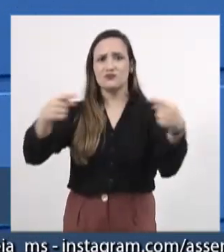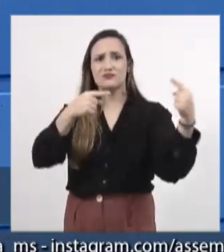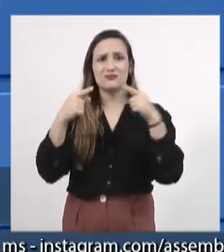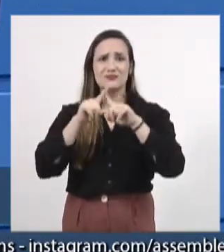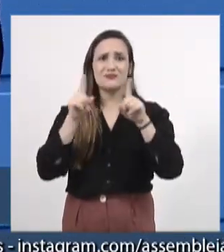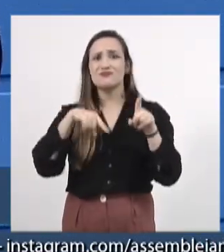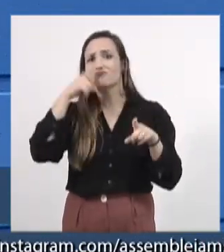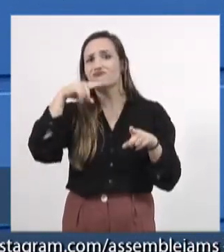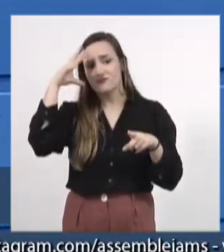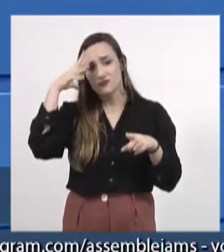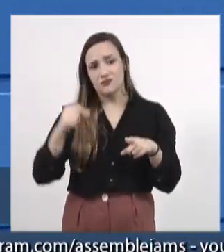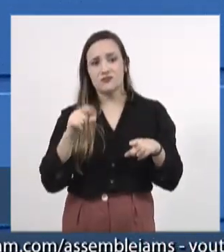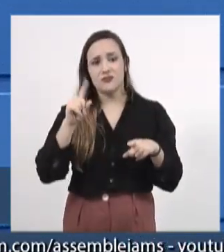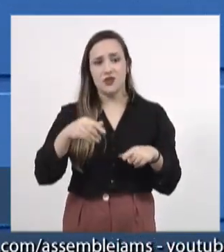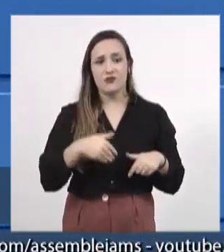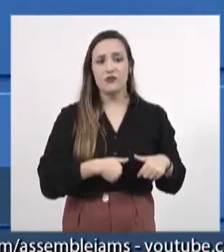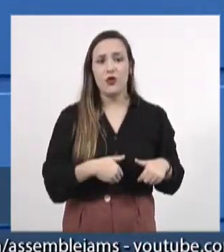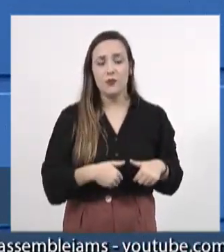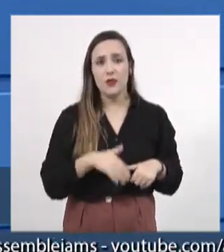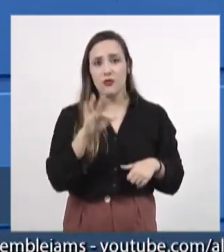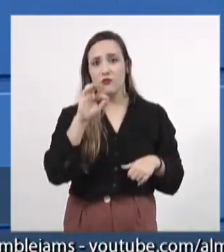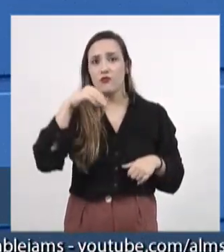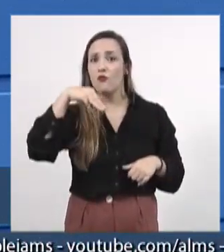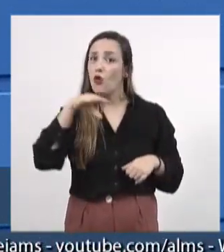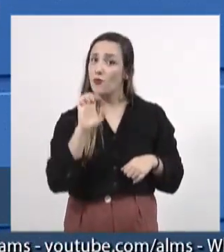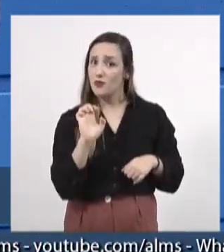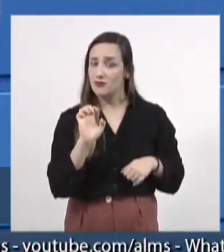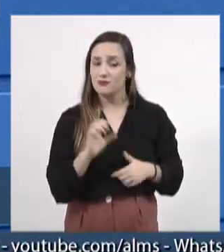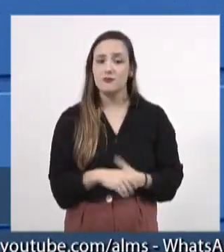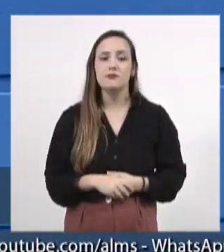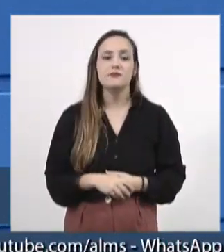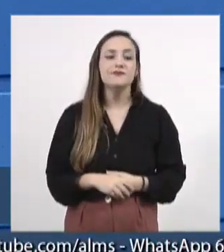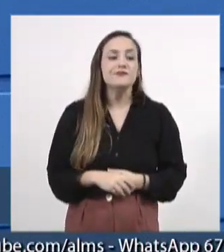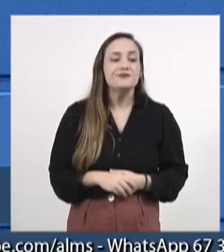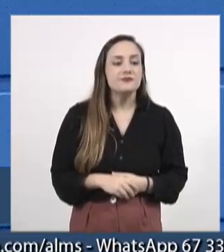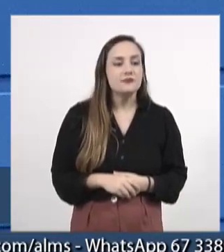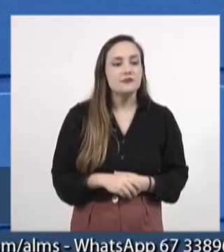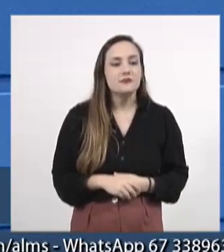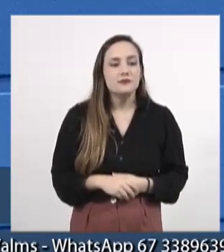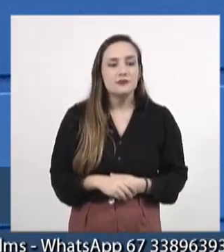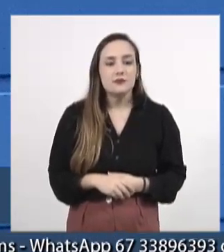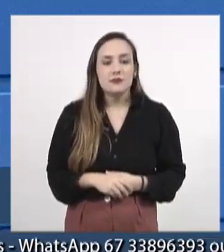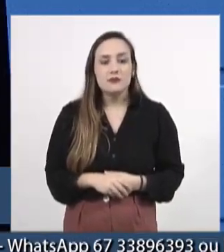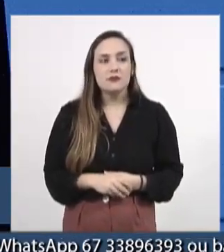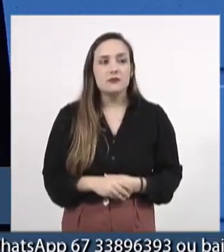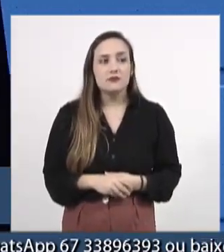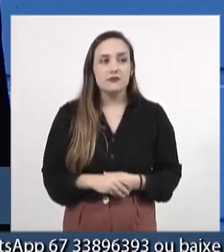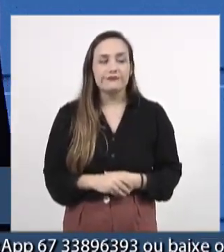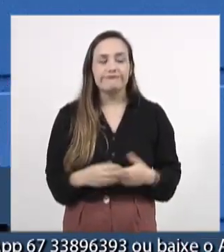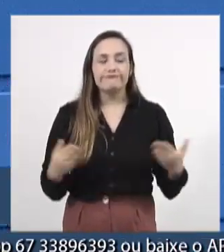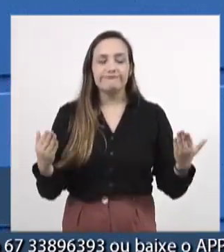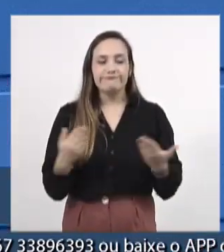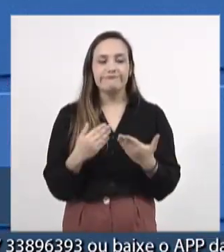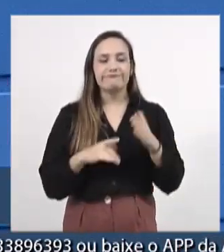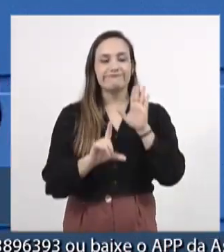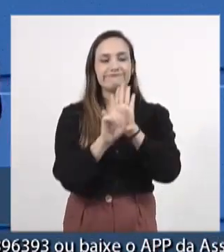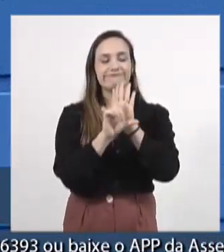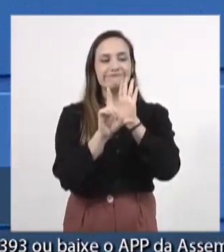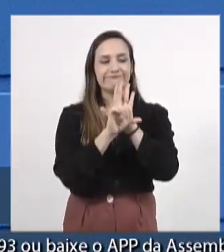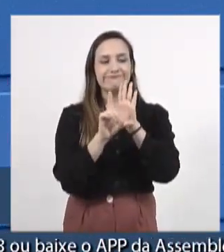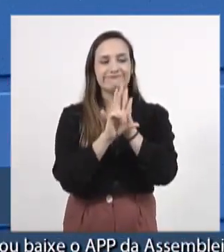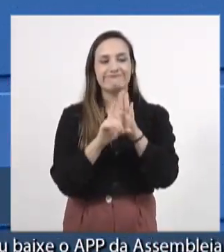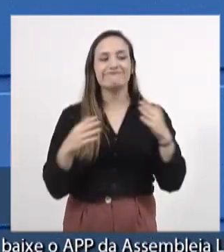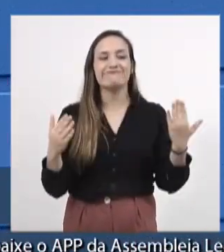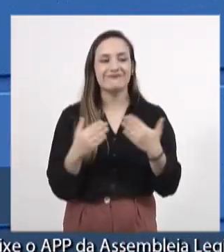resolve, a fome. E, particularmente neste caso, graça no meio das comunidades indígenas do Brasil, aqui